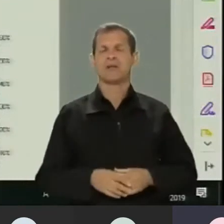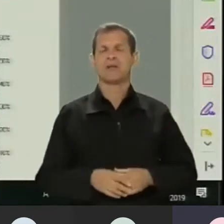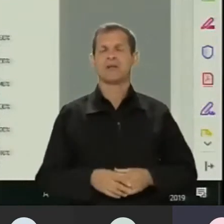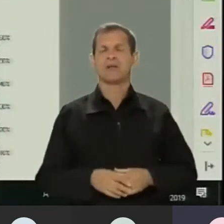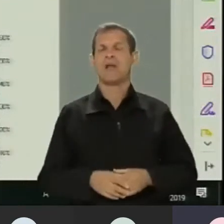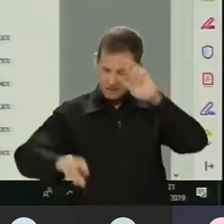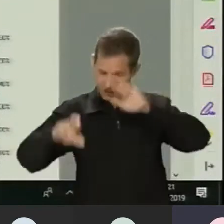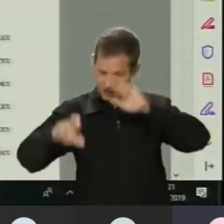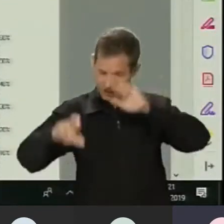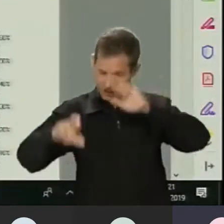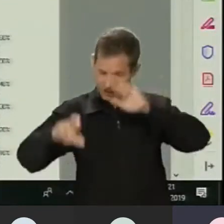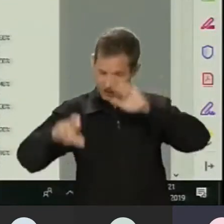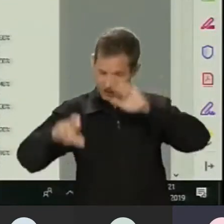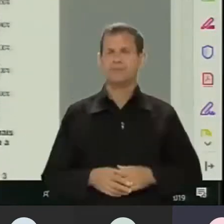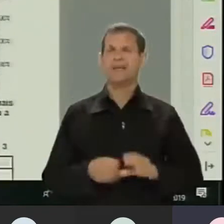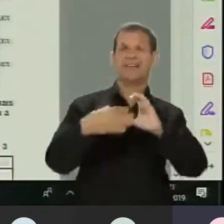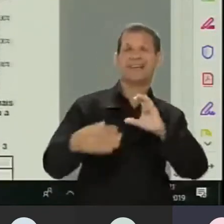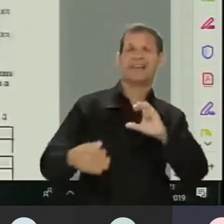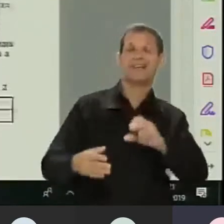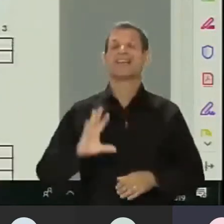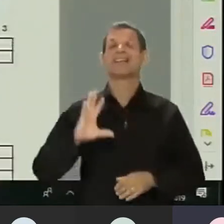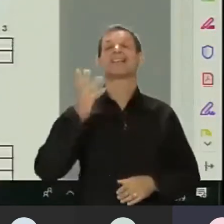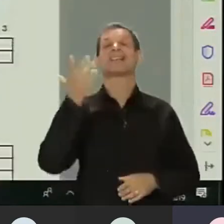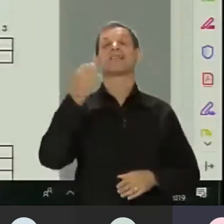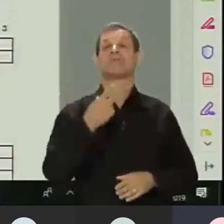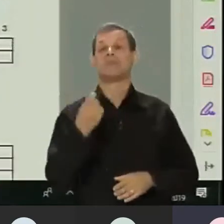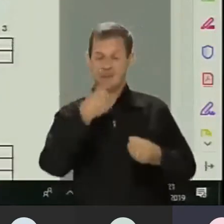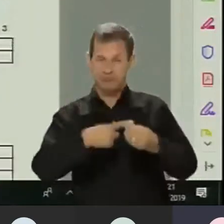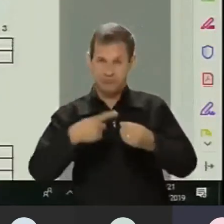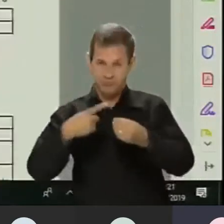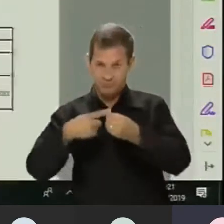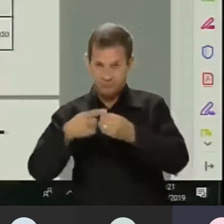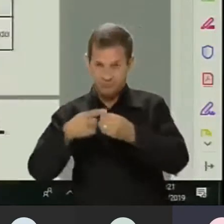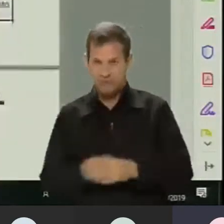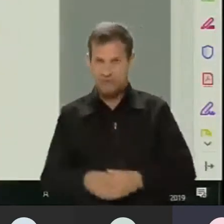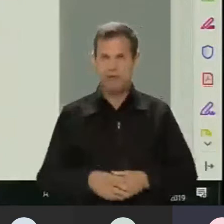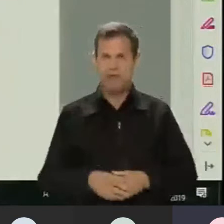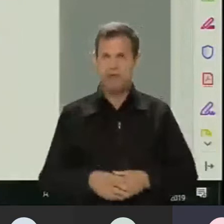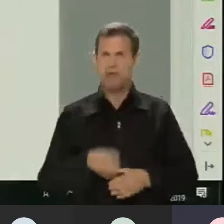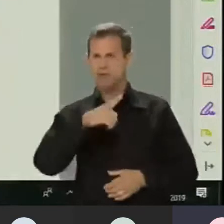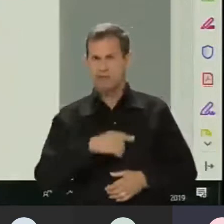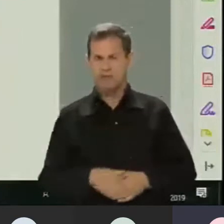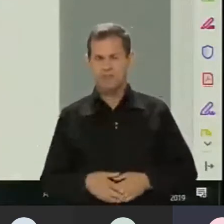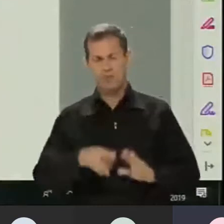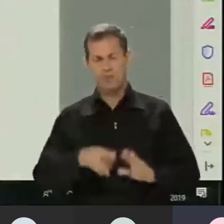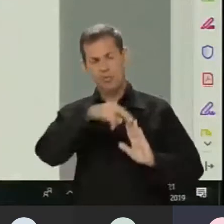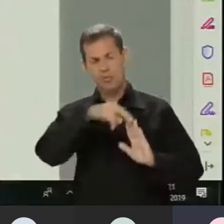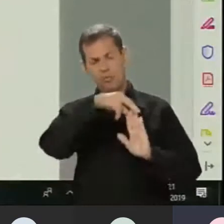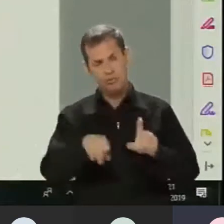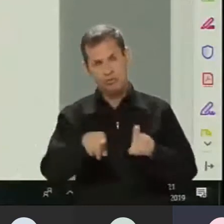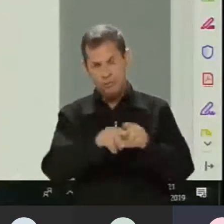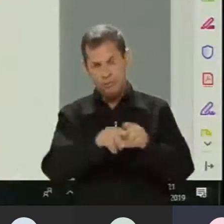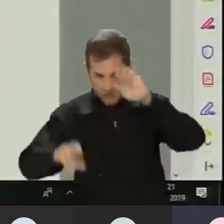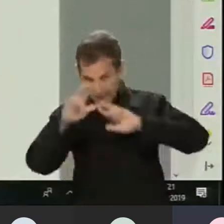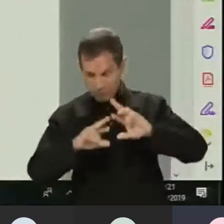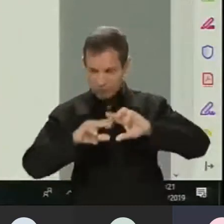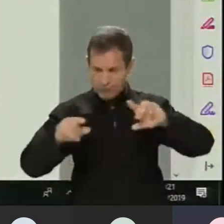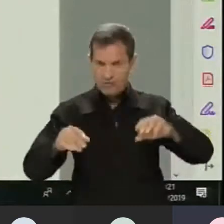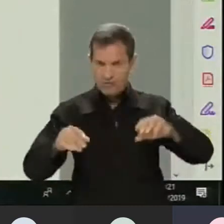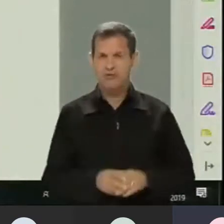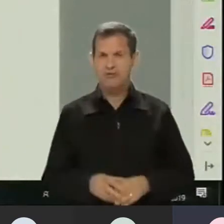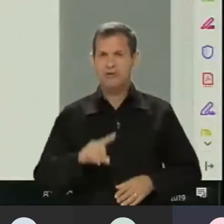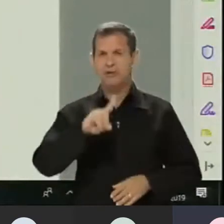diferentes, levando em consideração as características climáticas de cada cidade. tá? Então, aqui você vai passando a norma, você vai observando